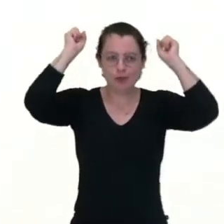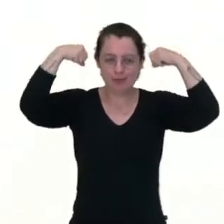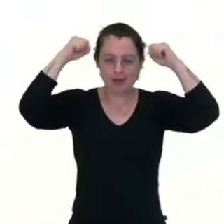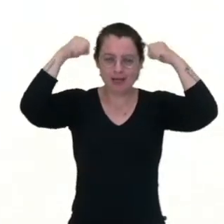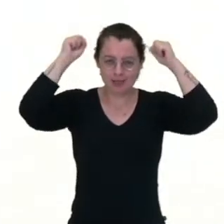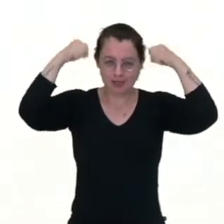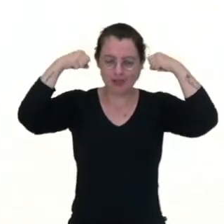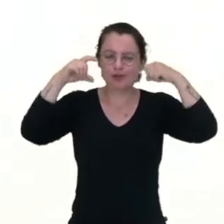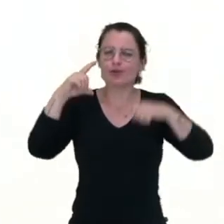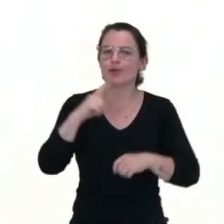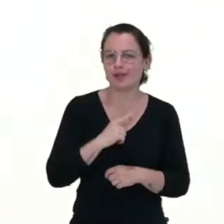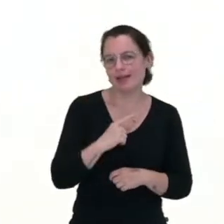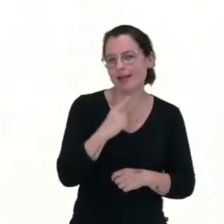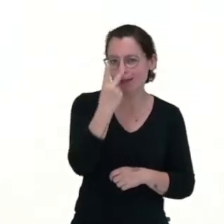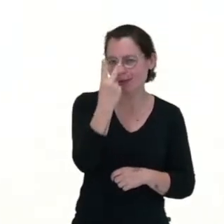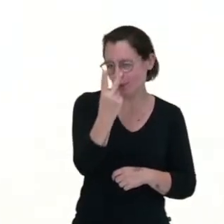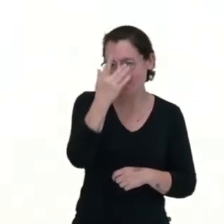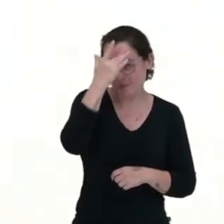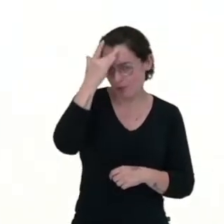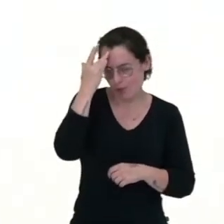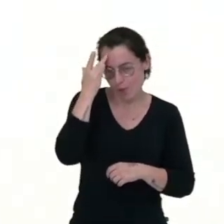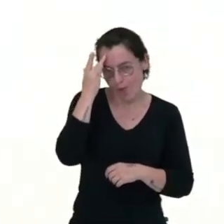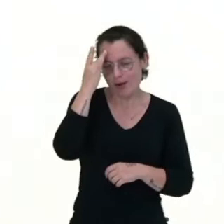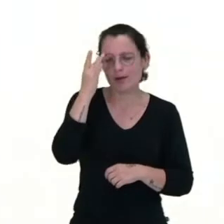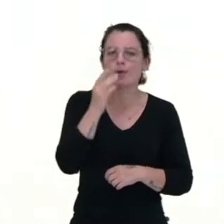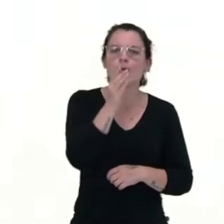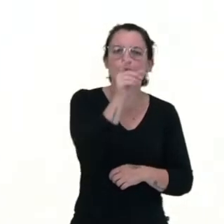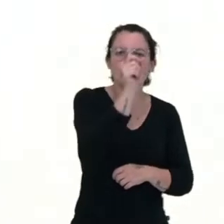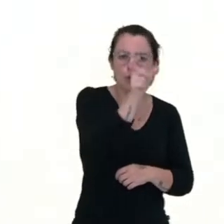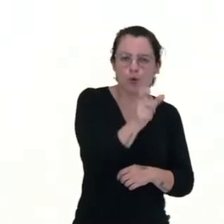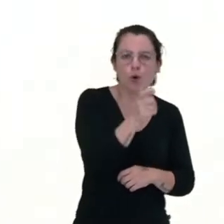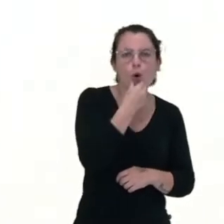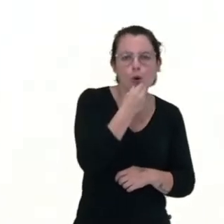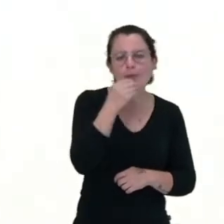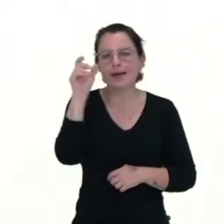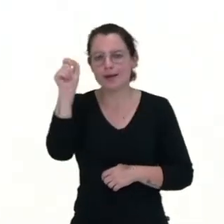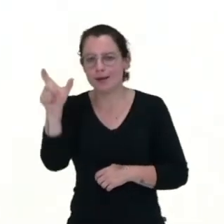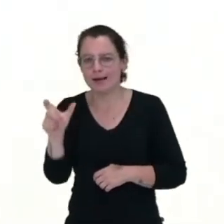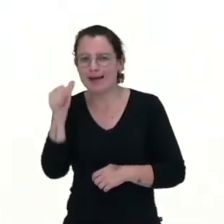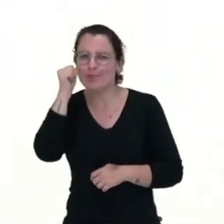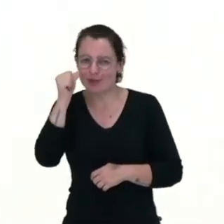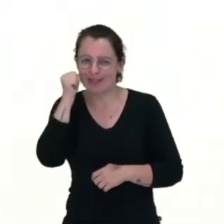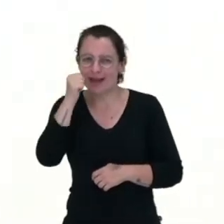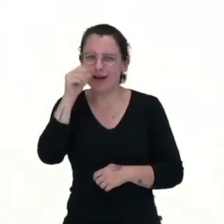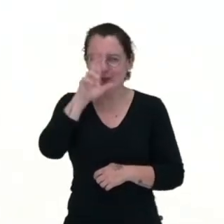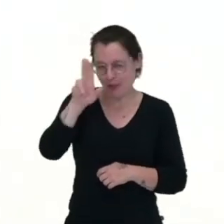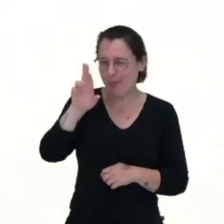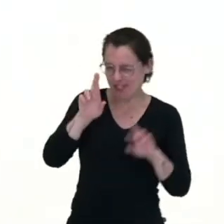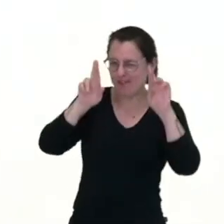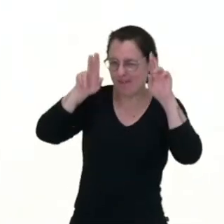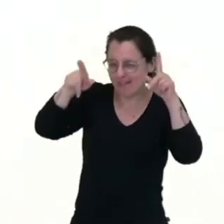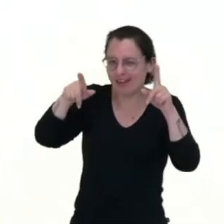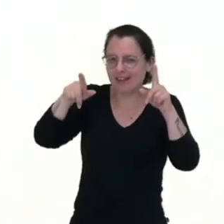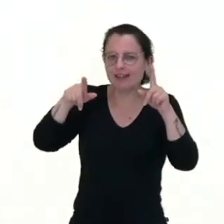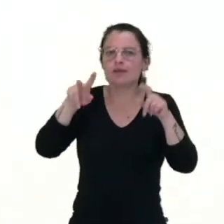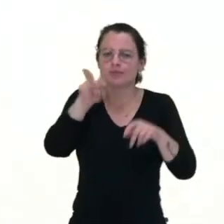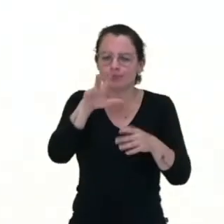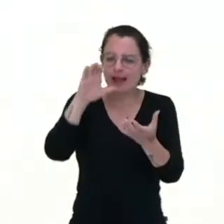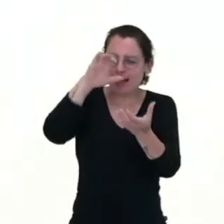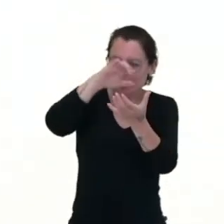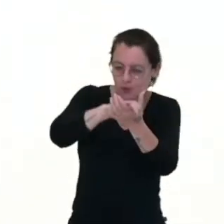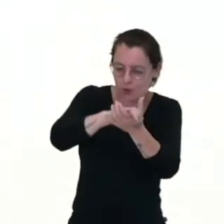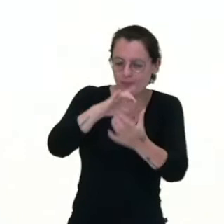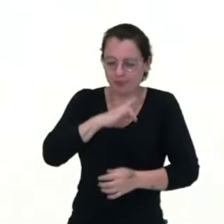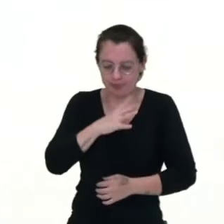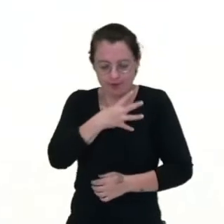casal criador ali representado, ele deu origem a 4 filhos, né? Os filhos, então, começaram a criar o